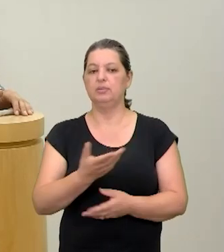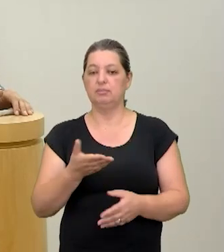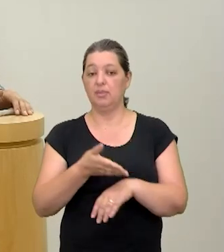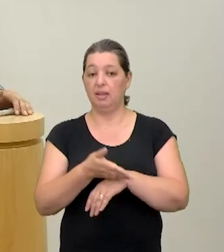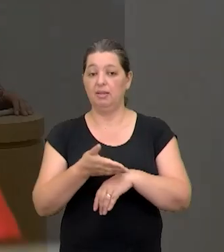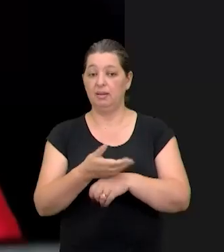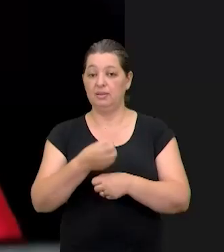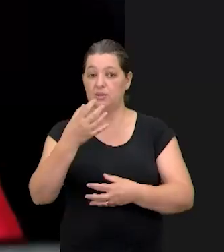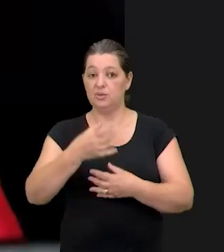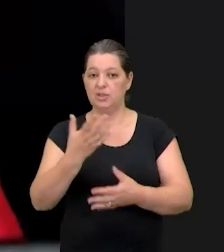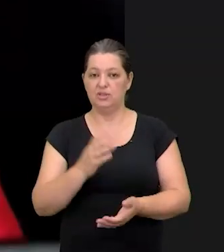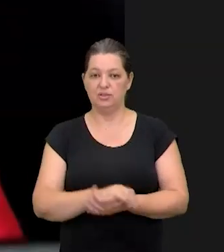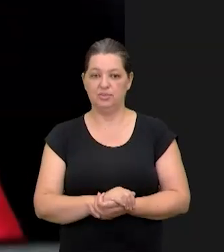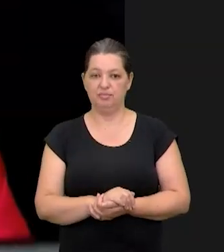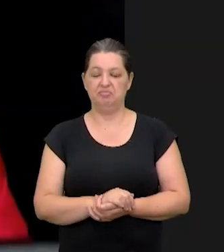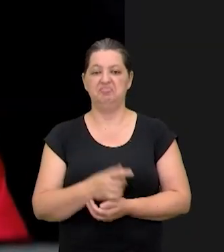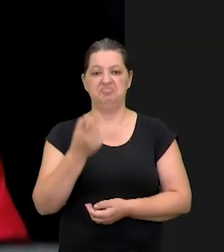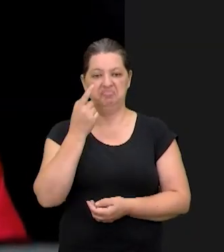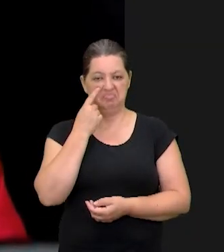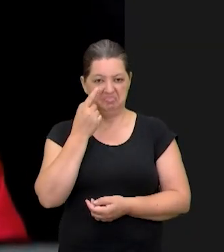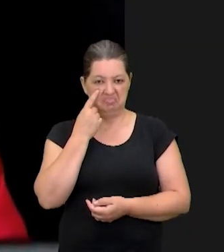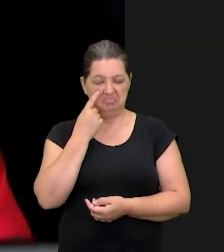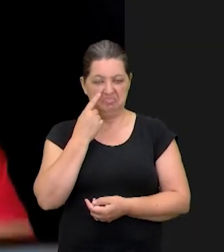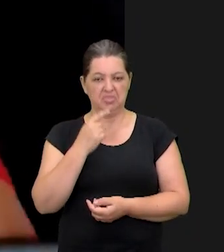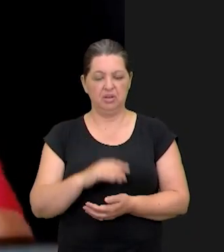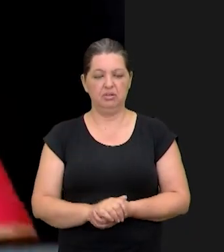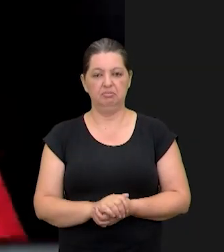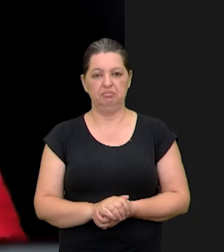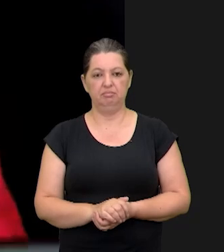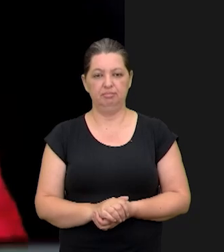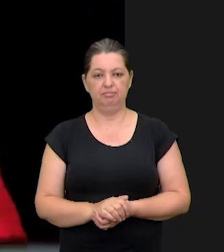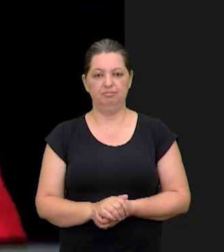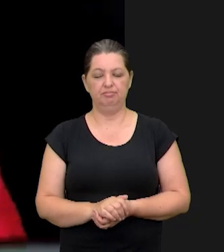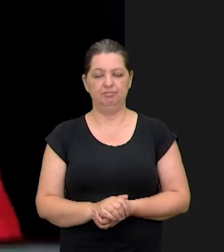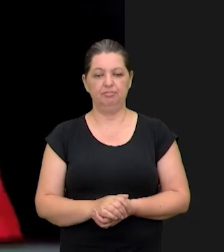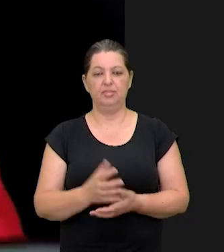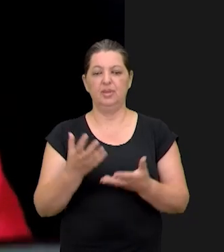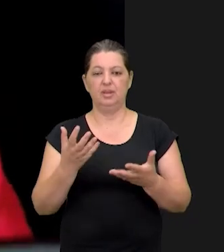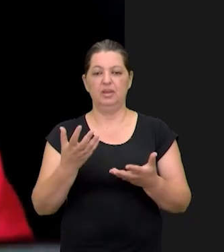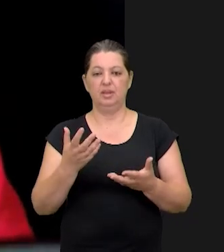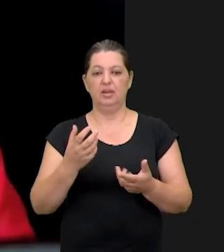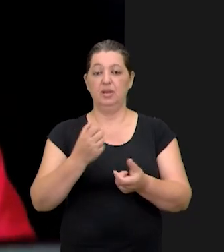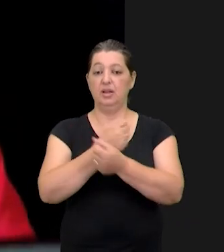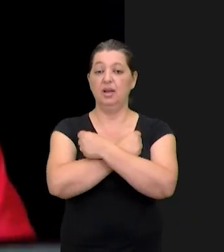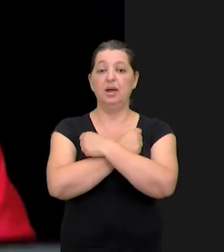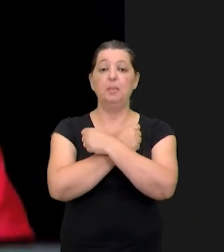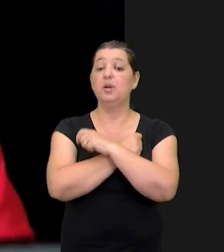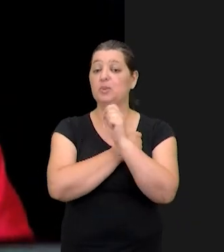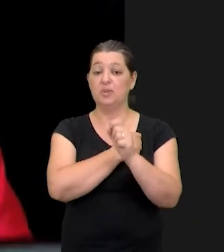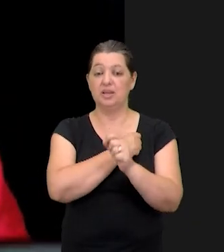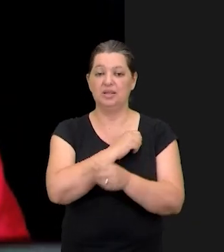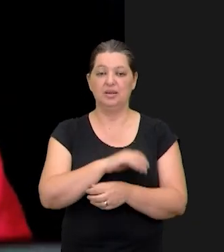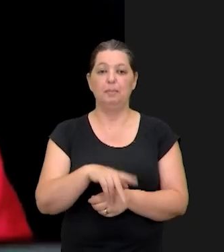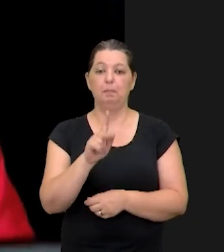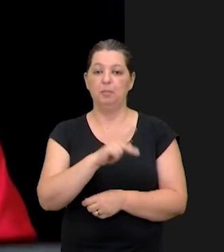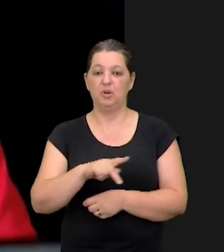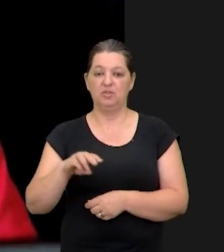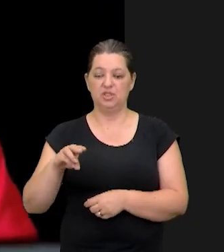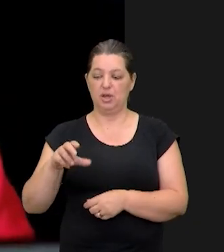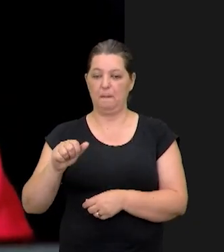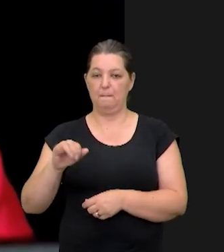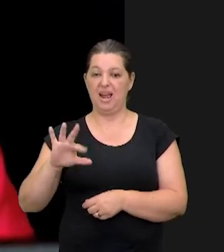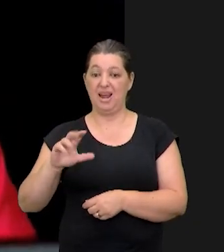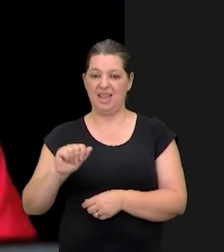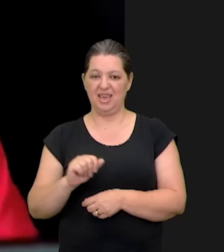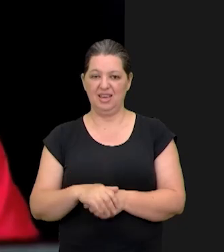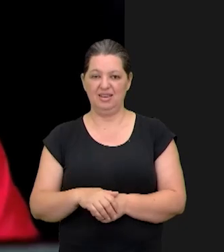hoje? Olha, primeiro eu quero mandar um abraço para a professora Maria